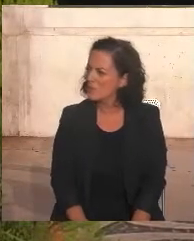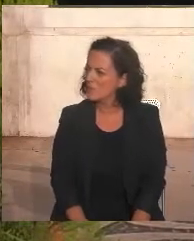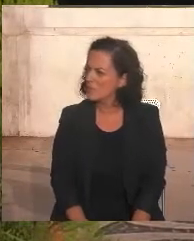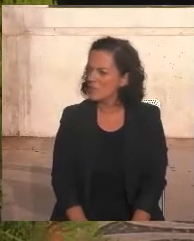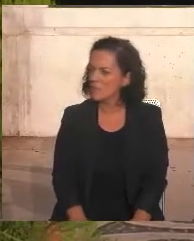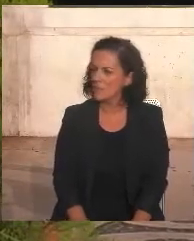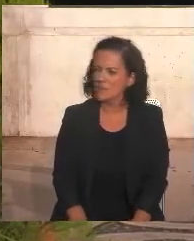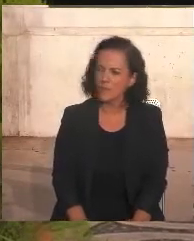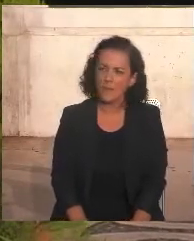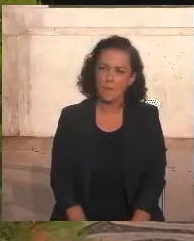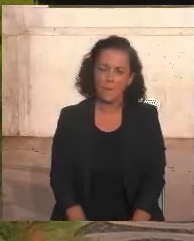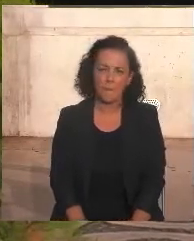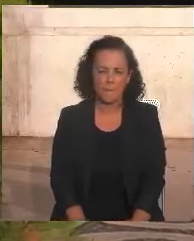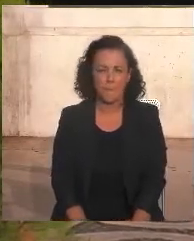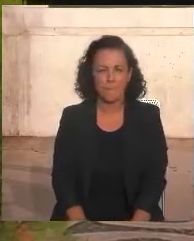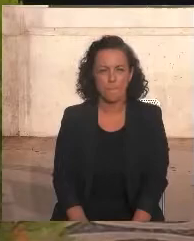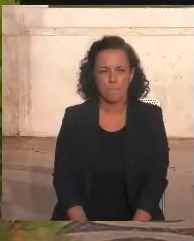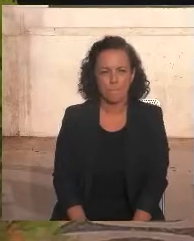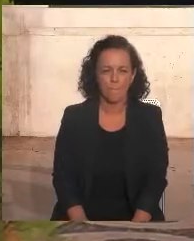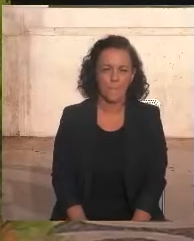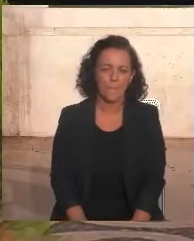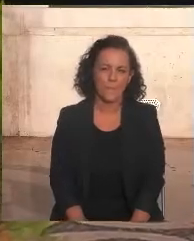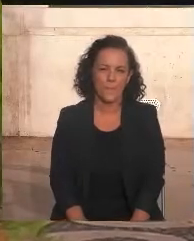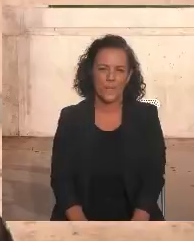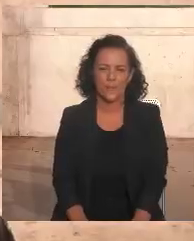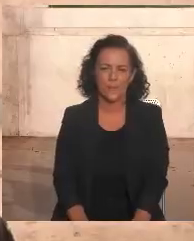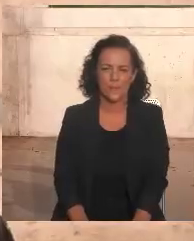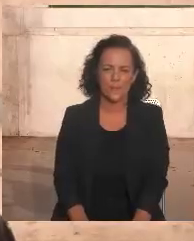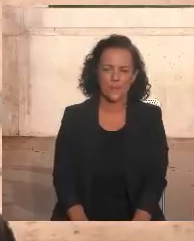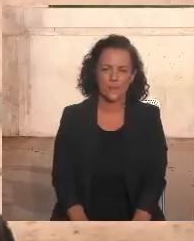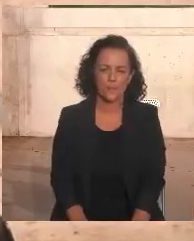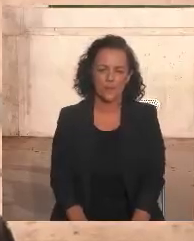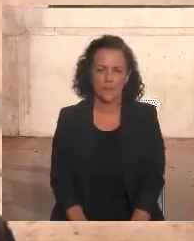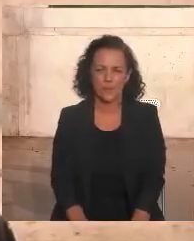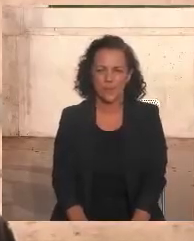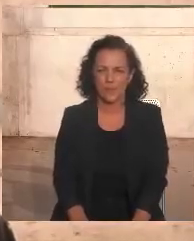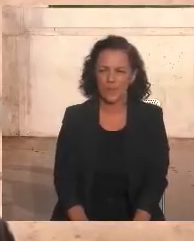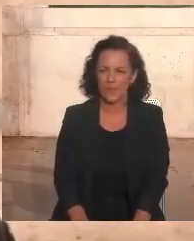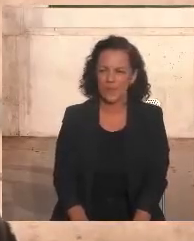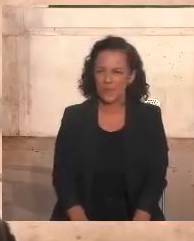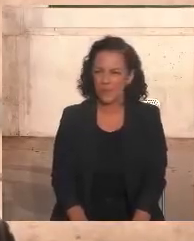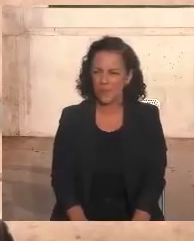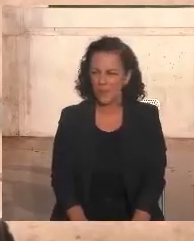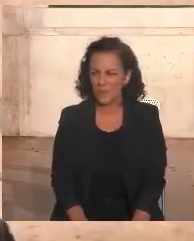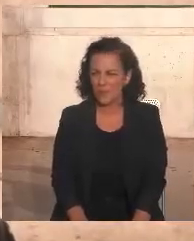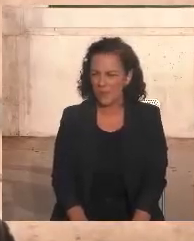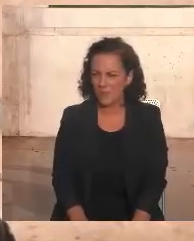areias que levantam. Vejo-me de novo.